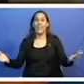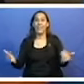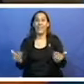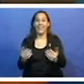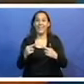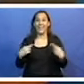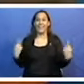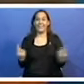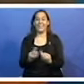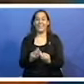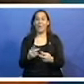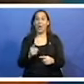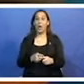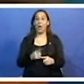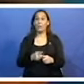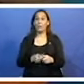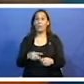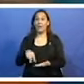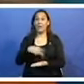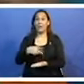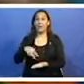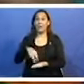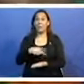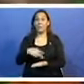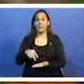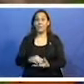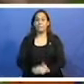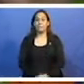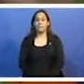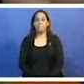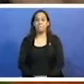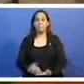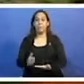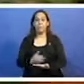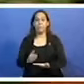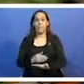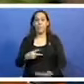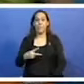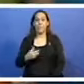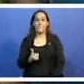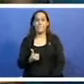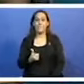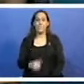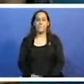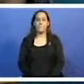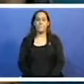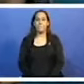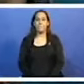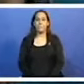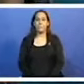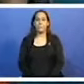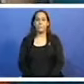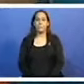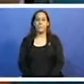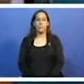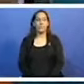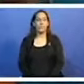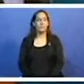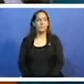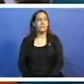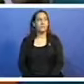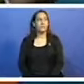que a girafa vai dar um baile? Vamos lá ver? Página 26. Leia aí comigo,